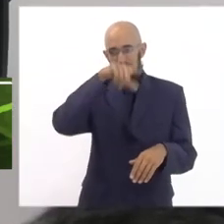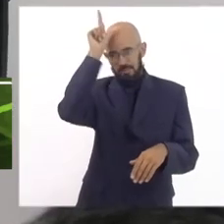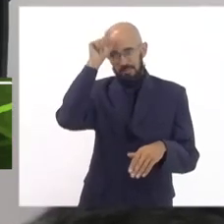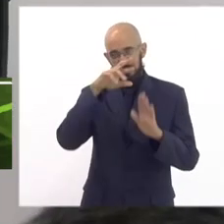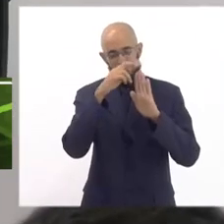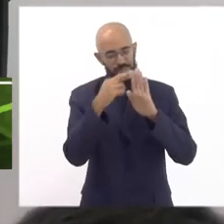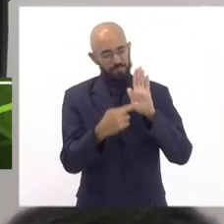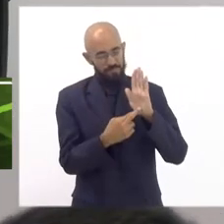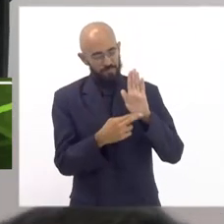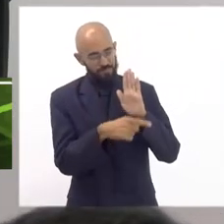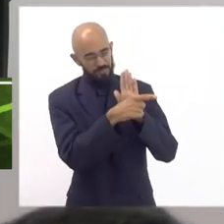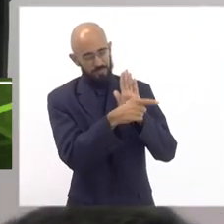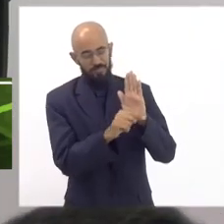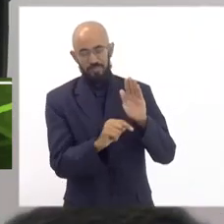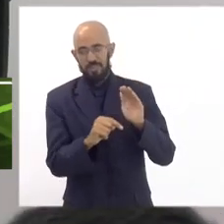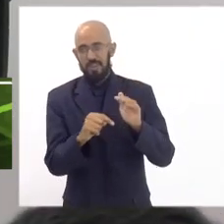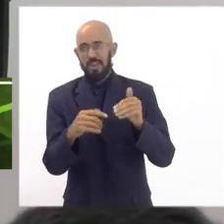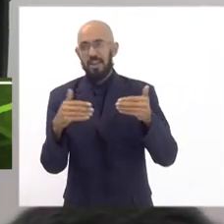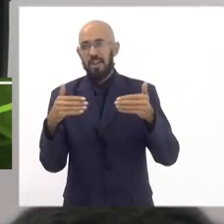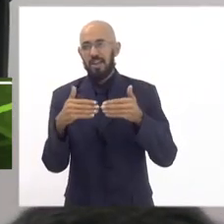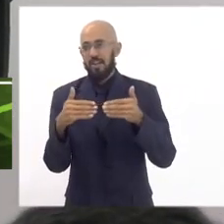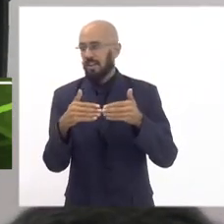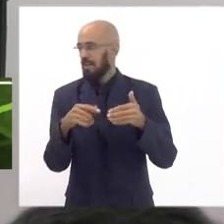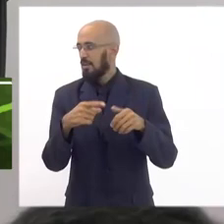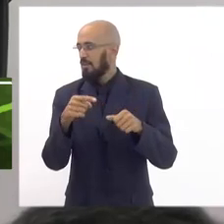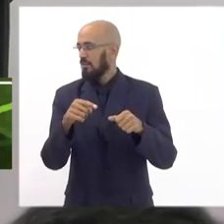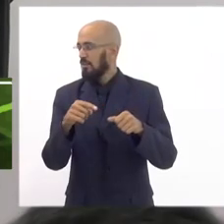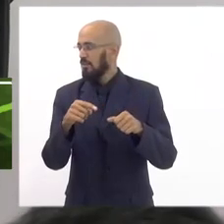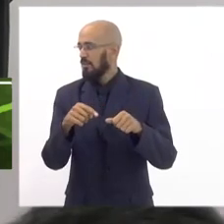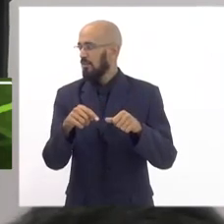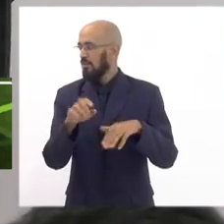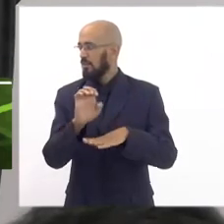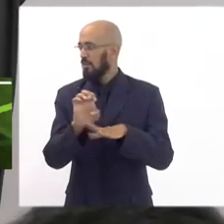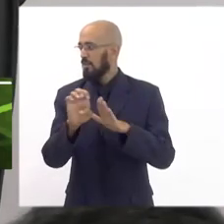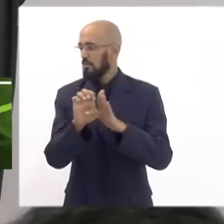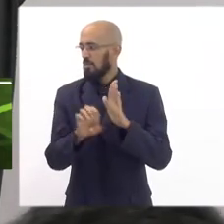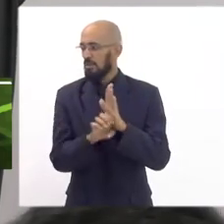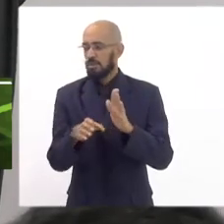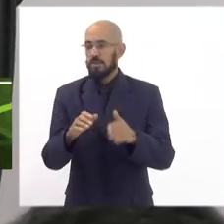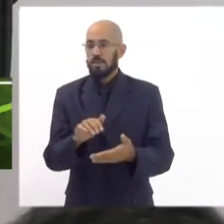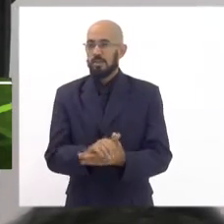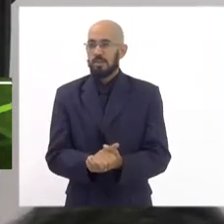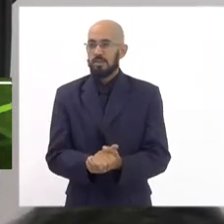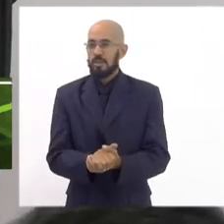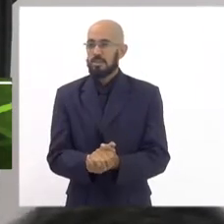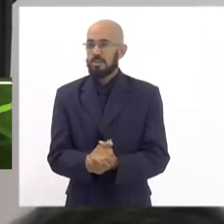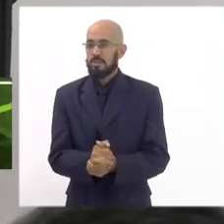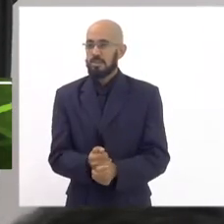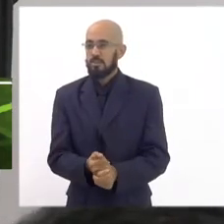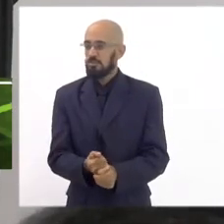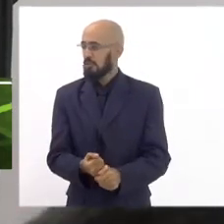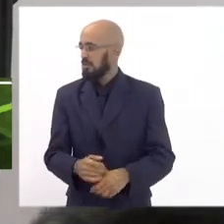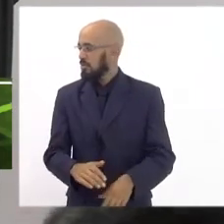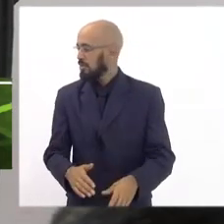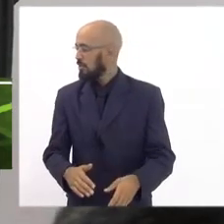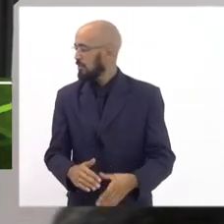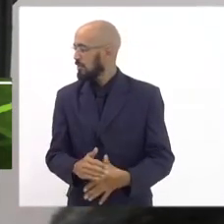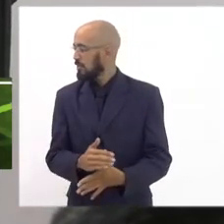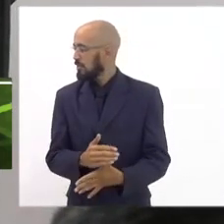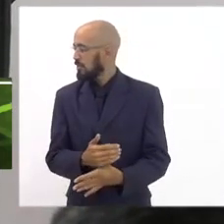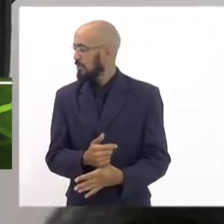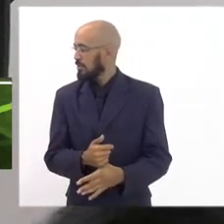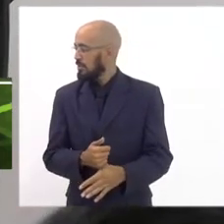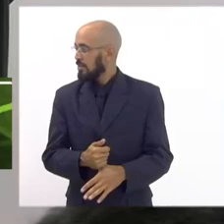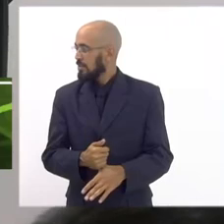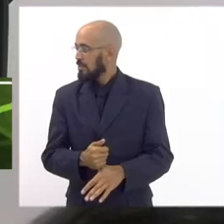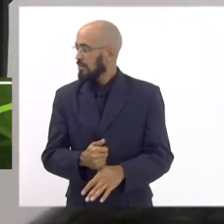com emenda. Estadual. Fazer essa correção, então. Podemos votar assim, Luiz? Sim, estadual. Então, parecer é pela